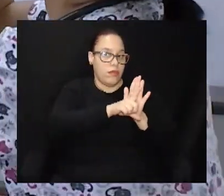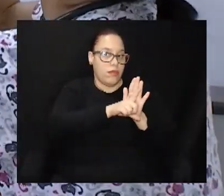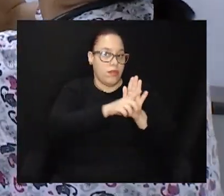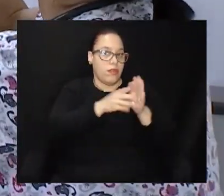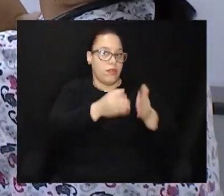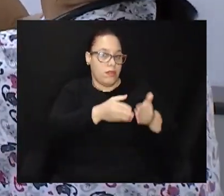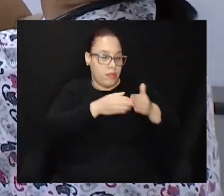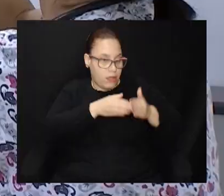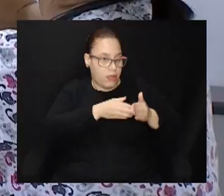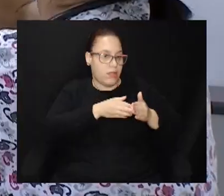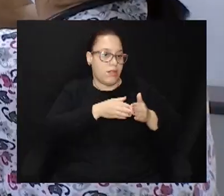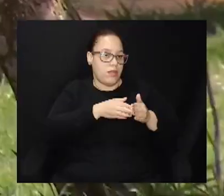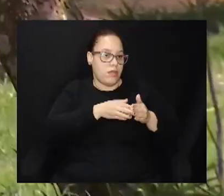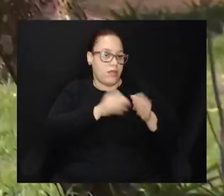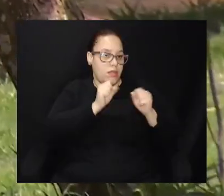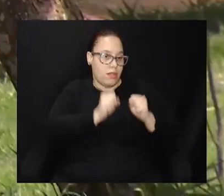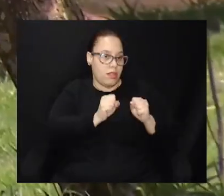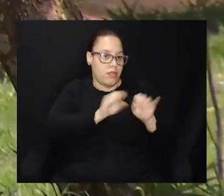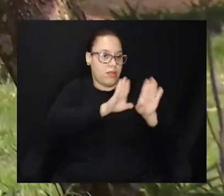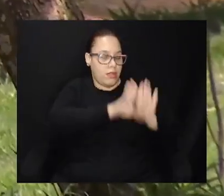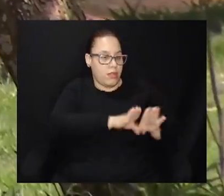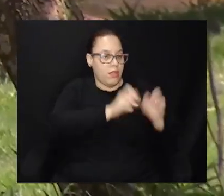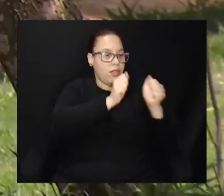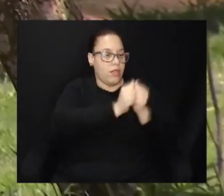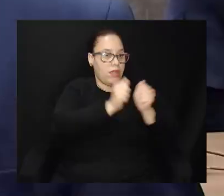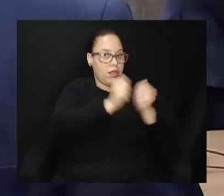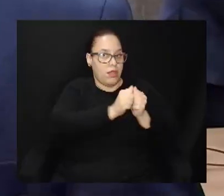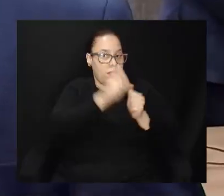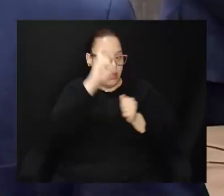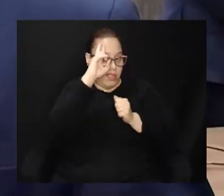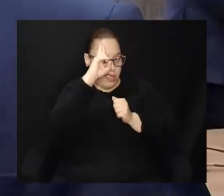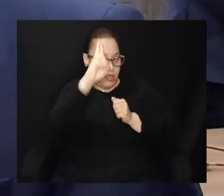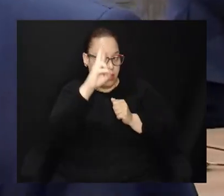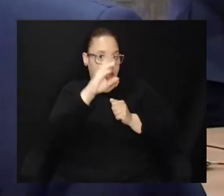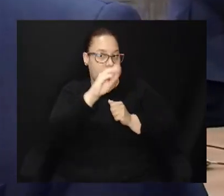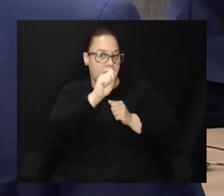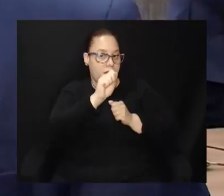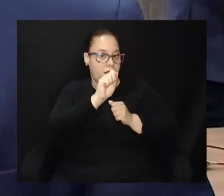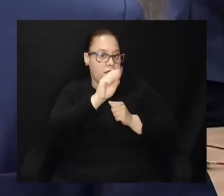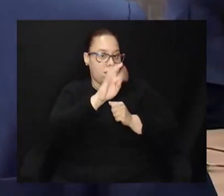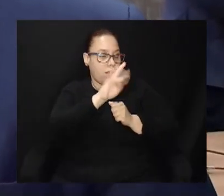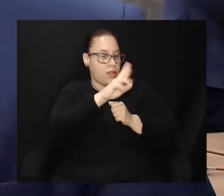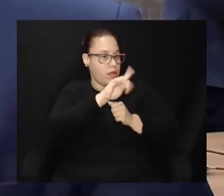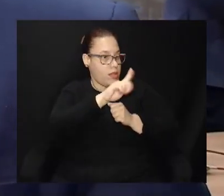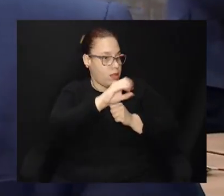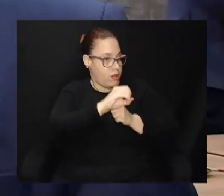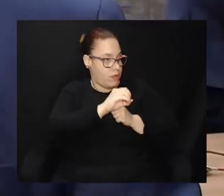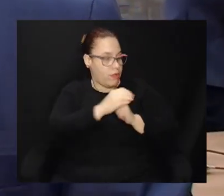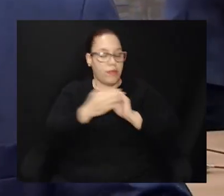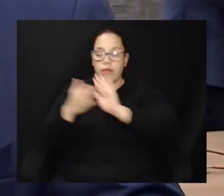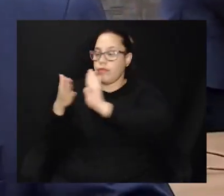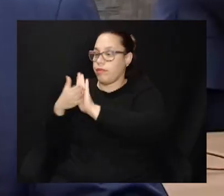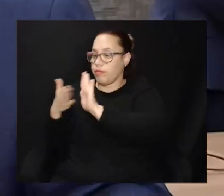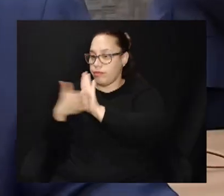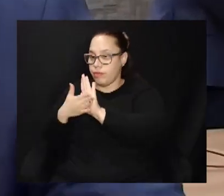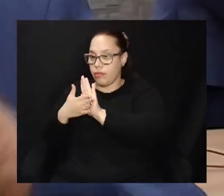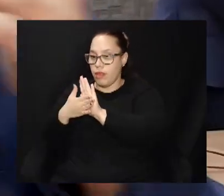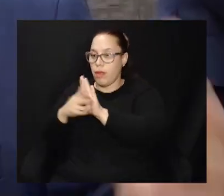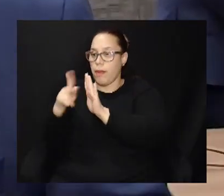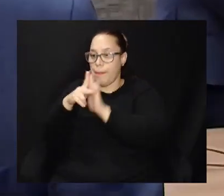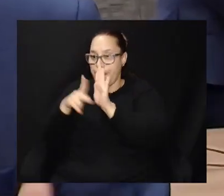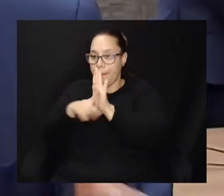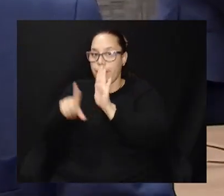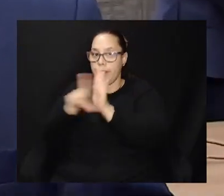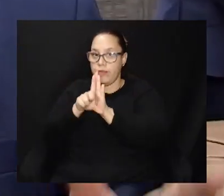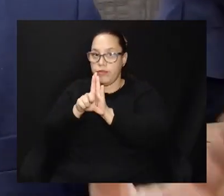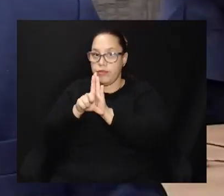animais permanecerem junto aos seus tutores nos abrigos. A gente propôs esse projeto de lei que quem for